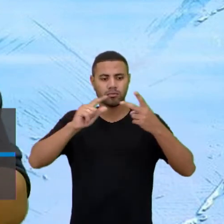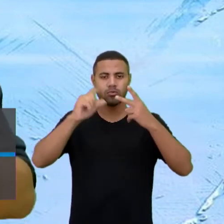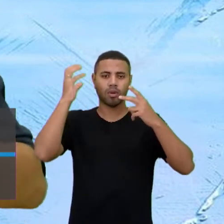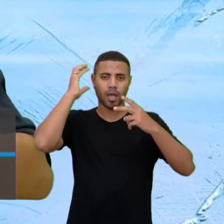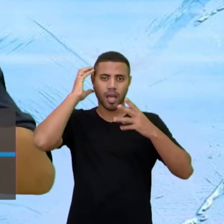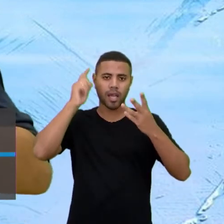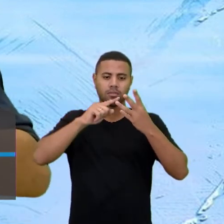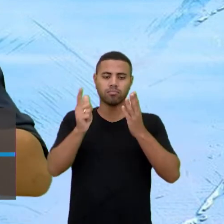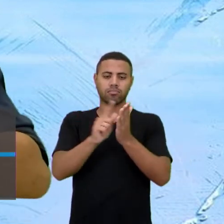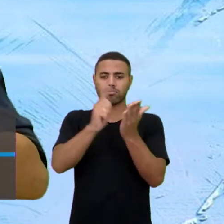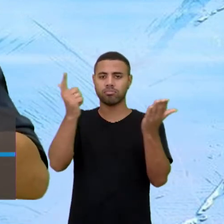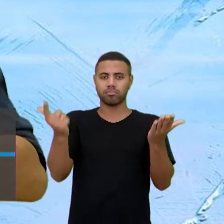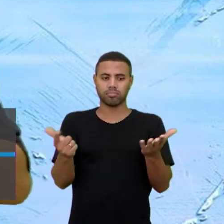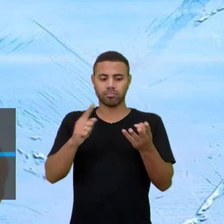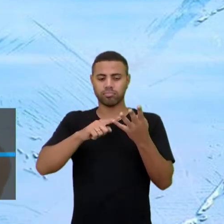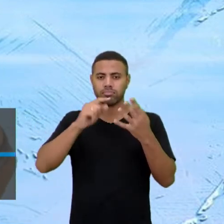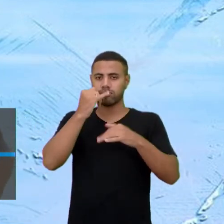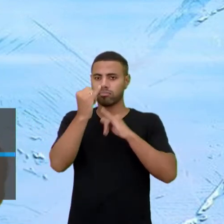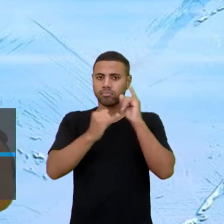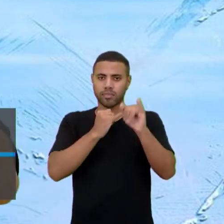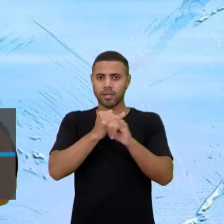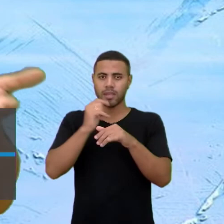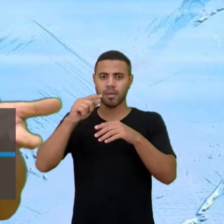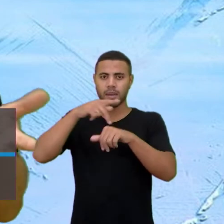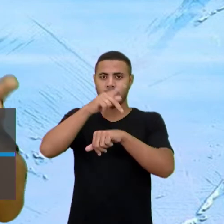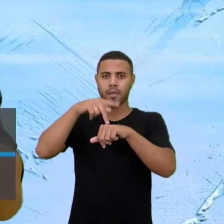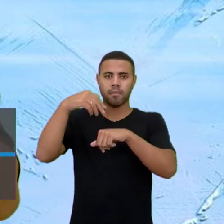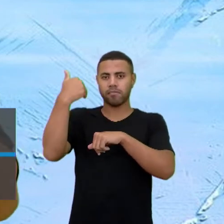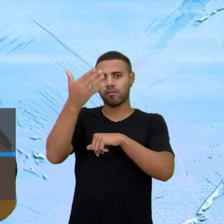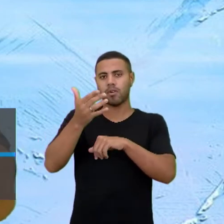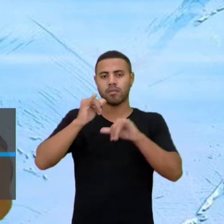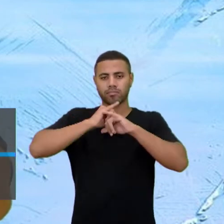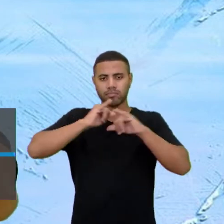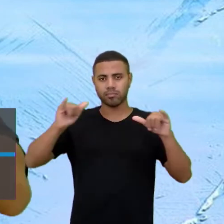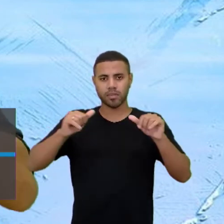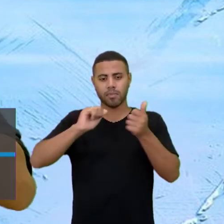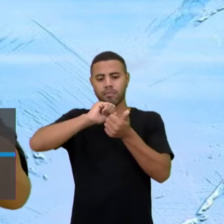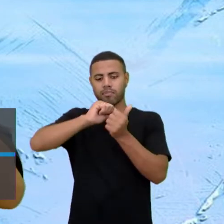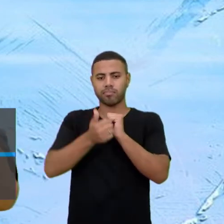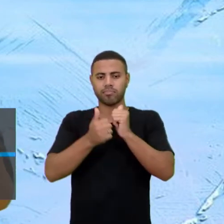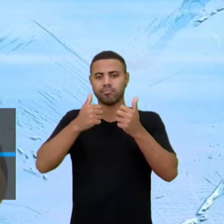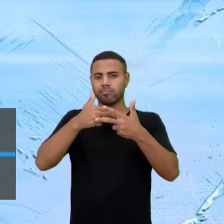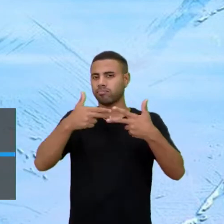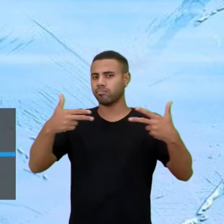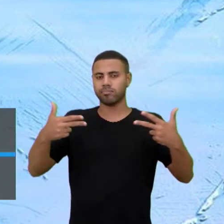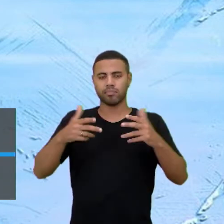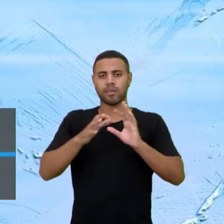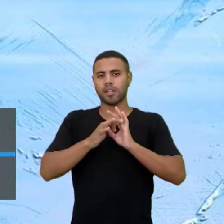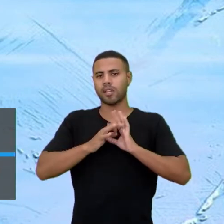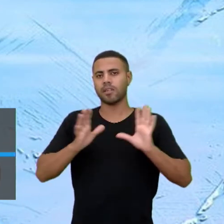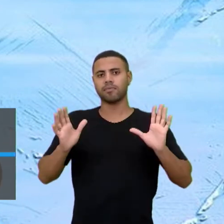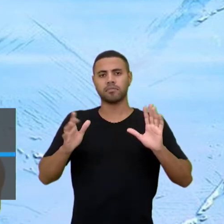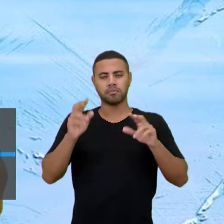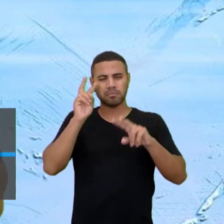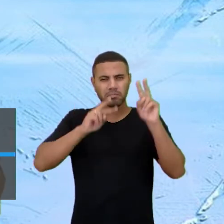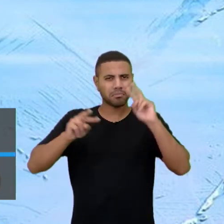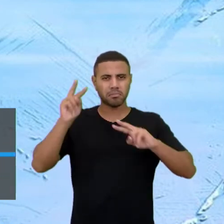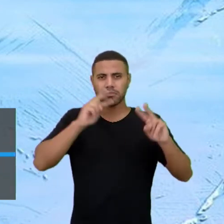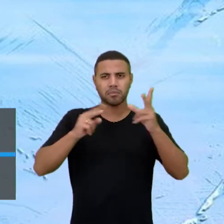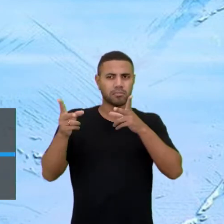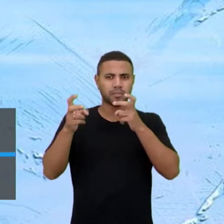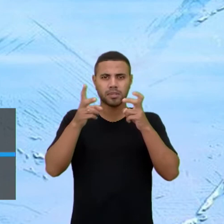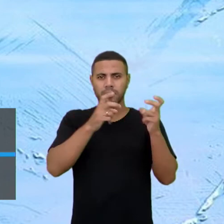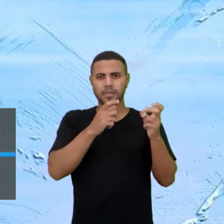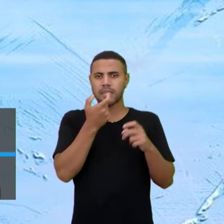se comporta a imprensa internacional, no esporte. Então, ou seja, a gente está, por exemplo, observar os termos